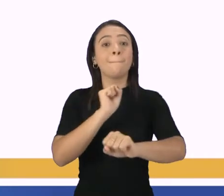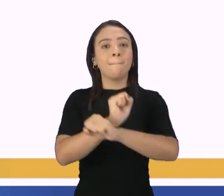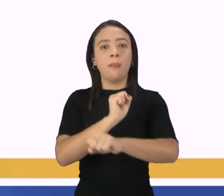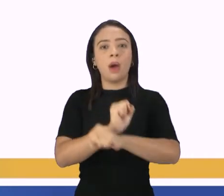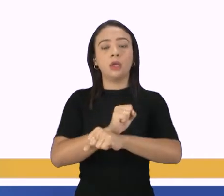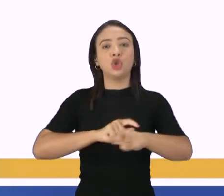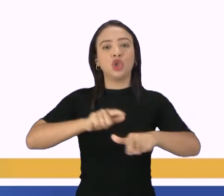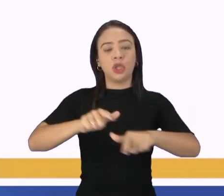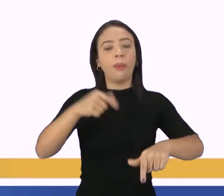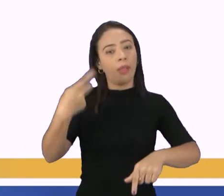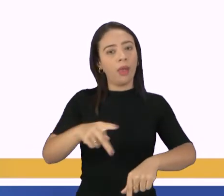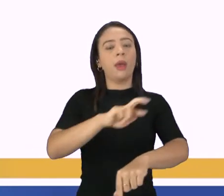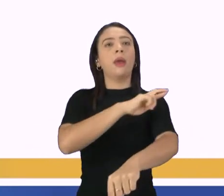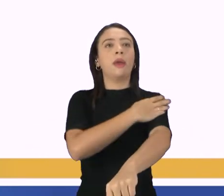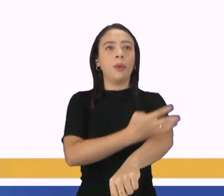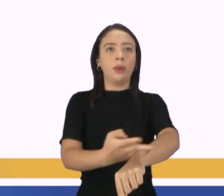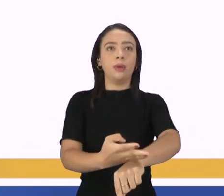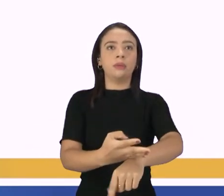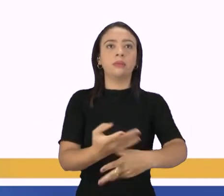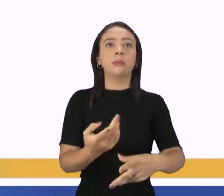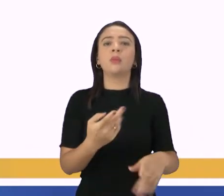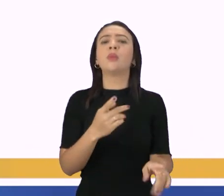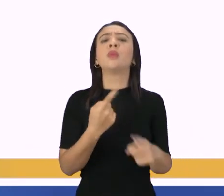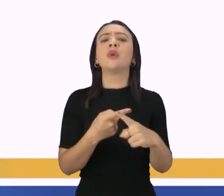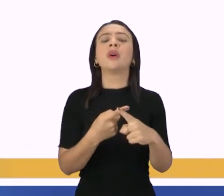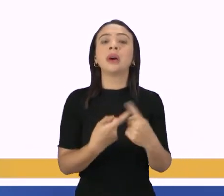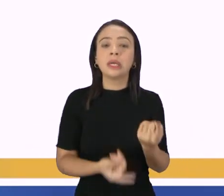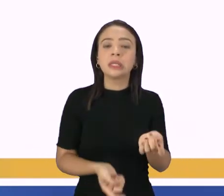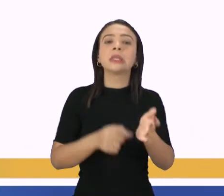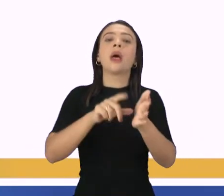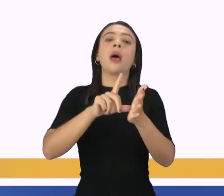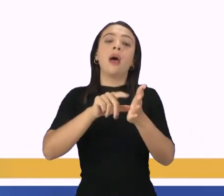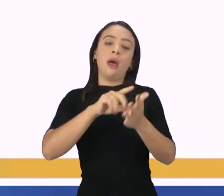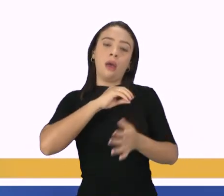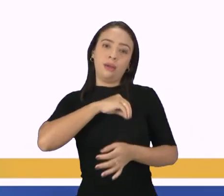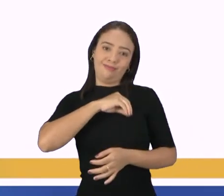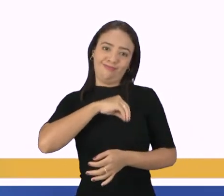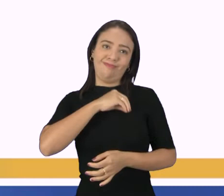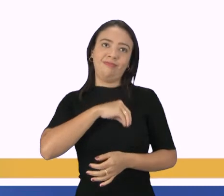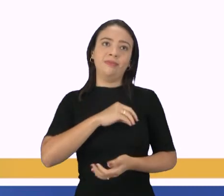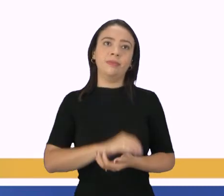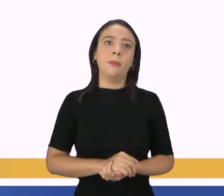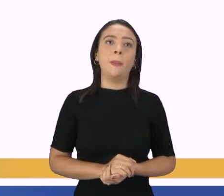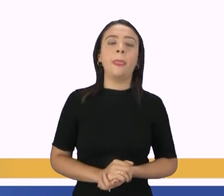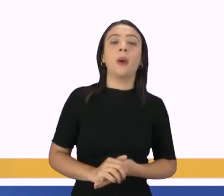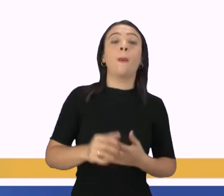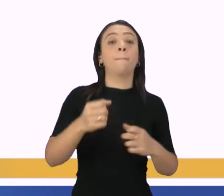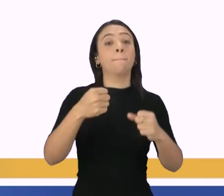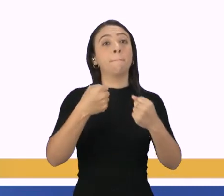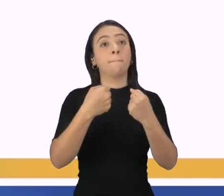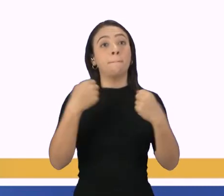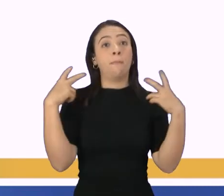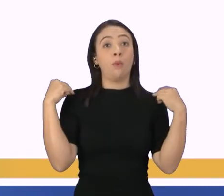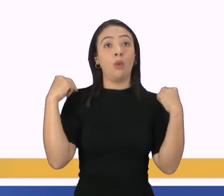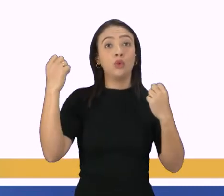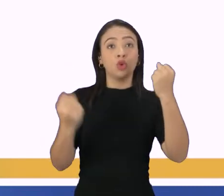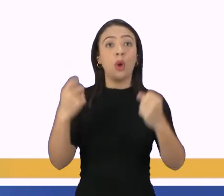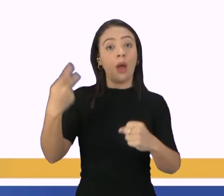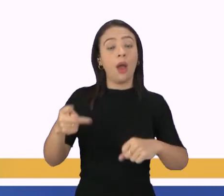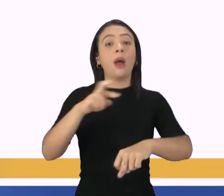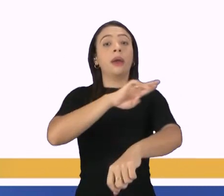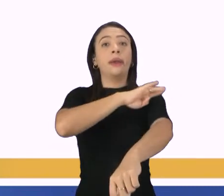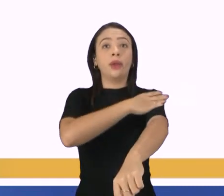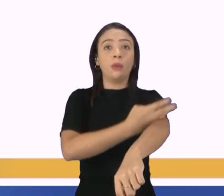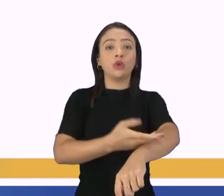Branco. Salários atrasados são a grande motivação. Motoristas de ônibus da empresa Floresta, em Rio Branco,